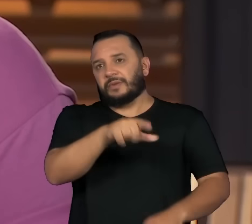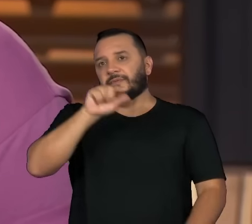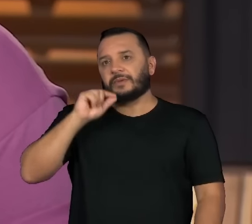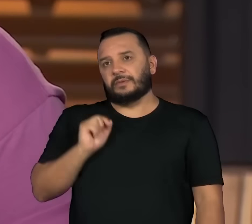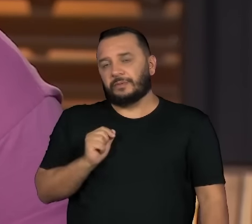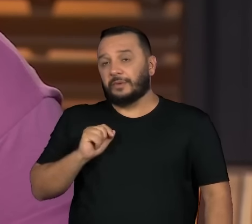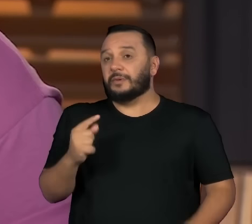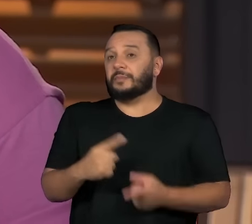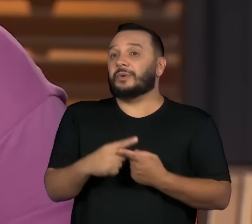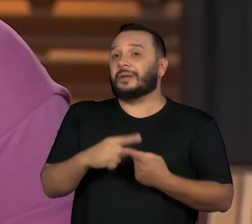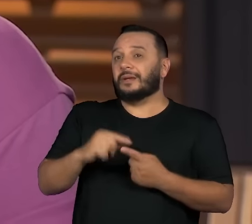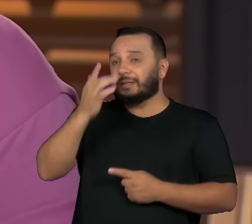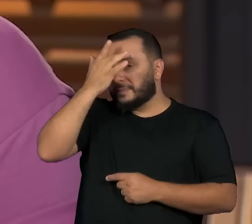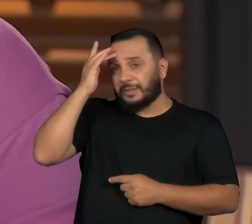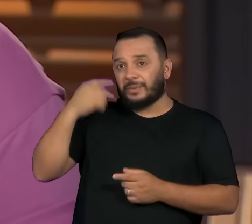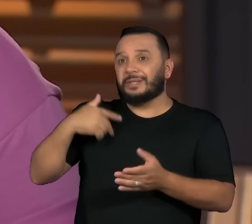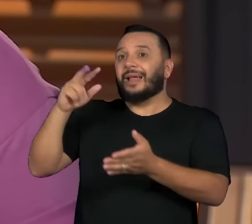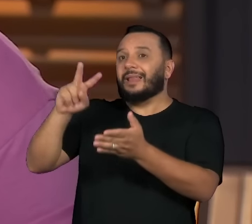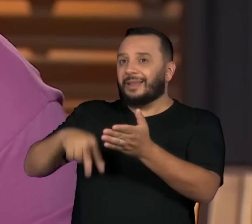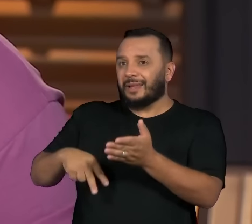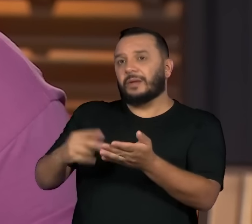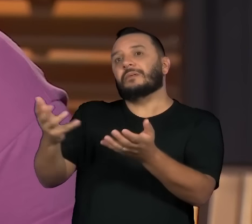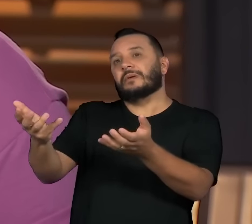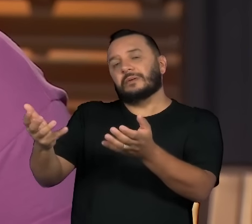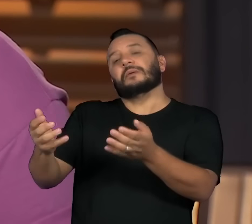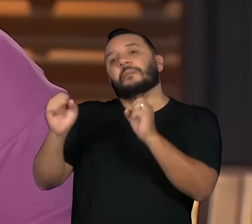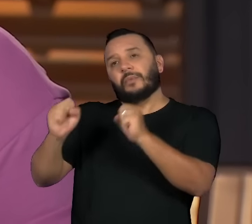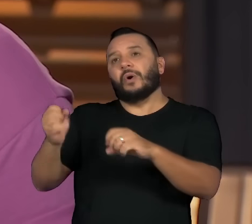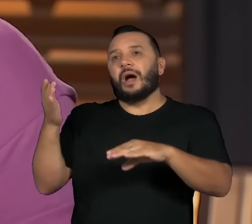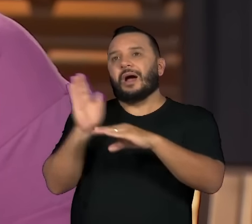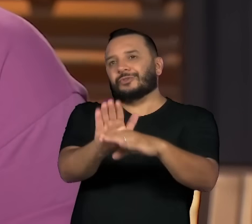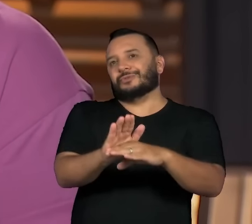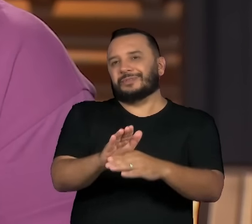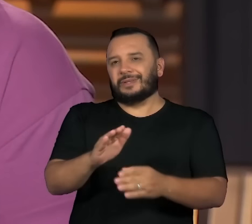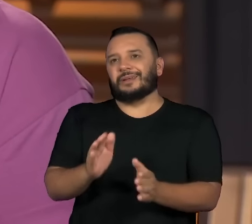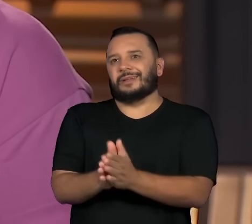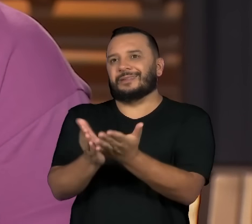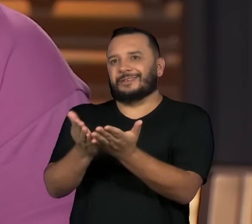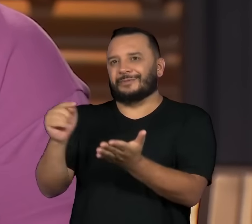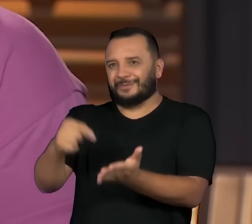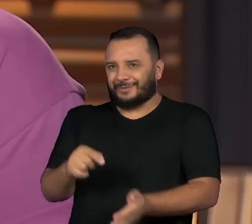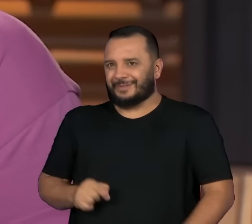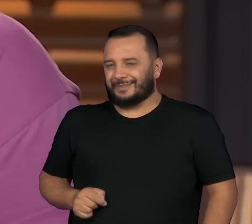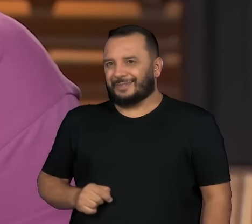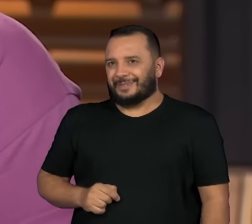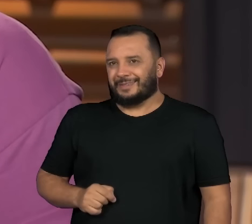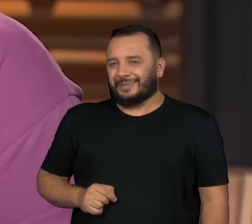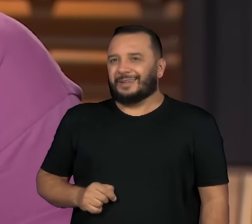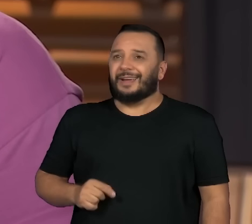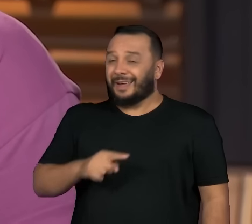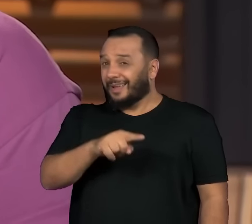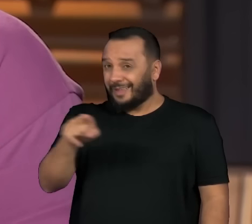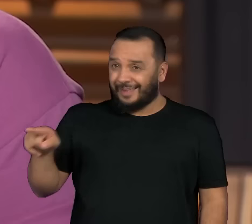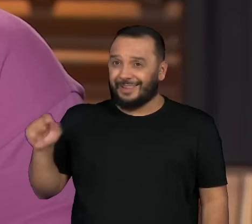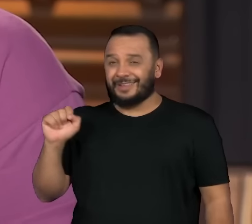as pessoas que leram pudessem fazer parte do livro. Sim. Sentir que elas transformaram aquilo ali Sei. com